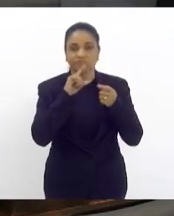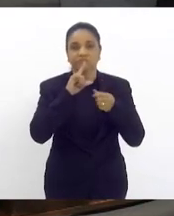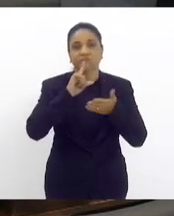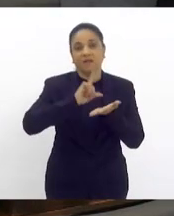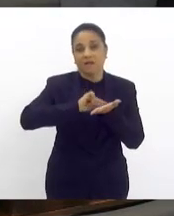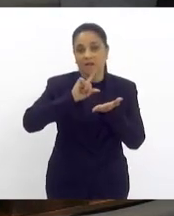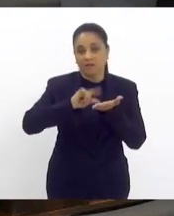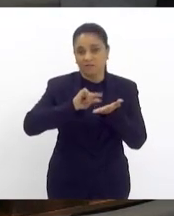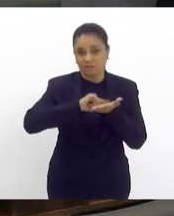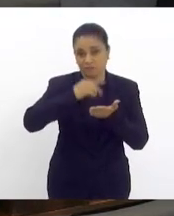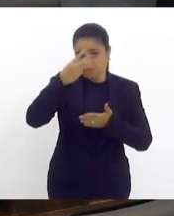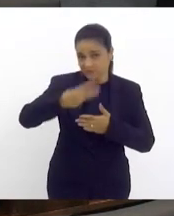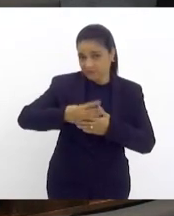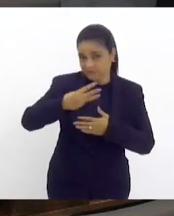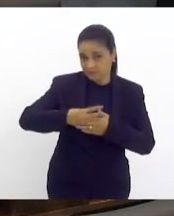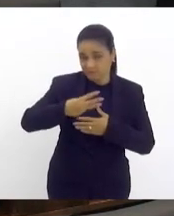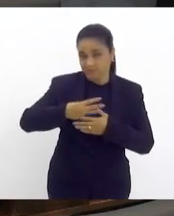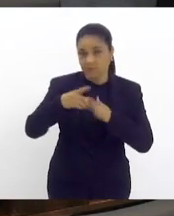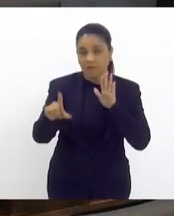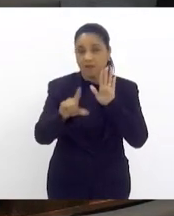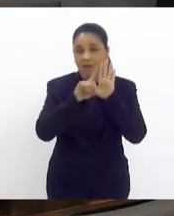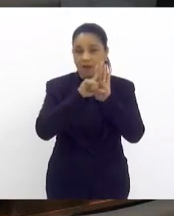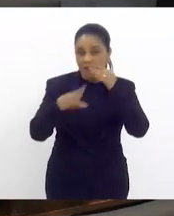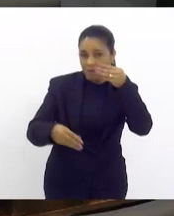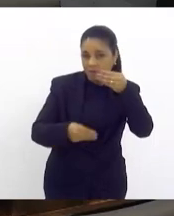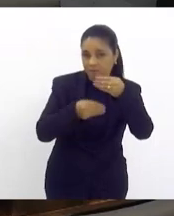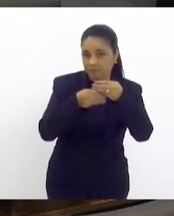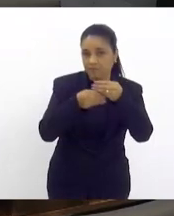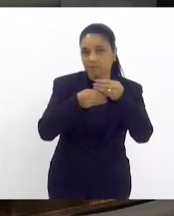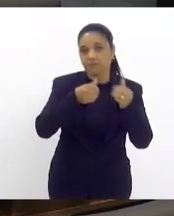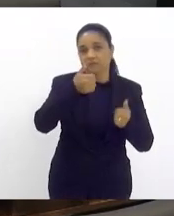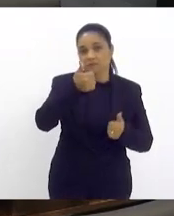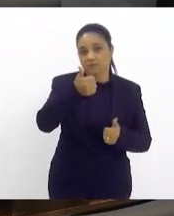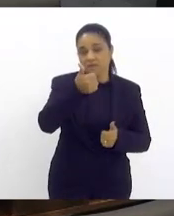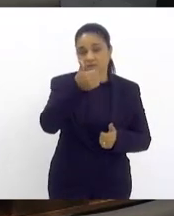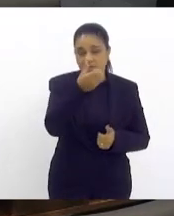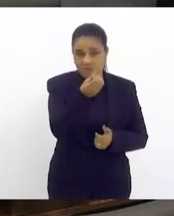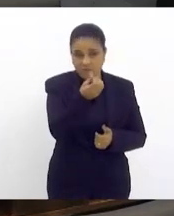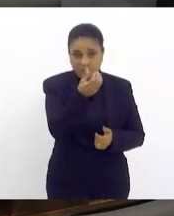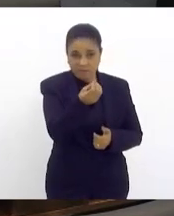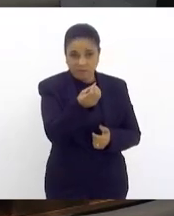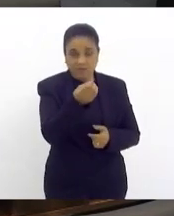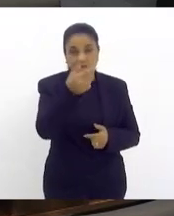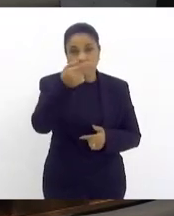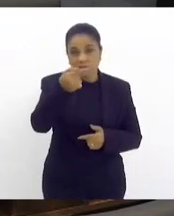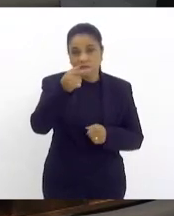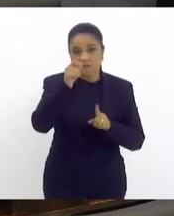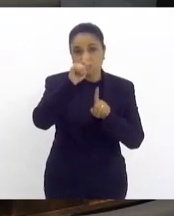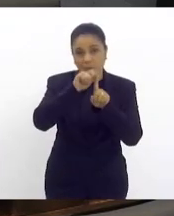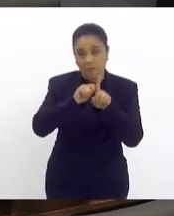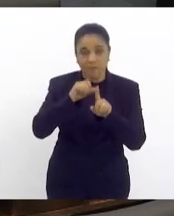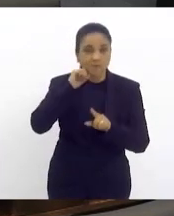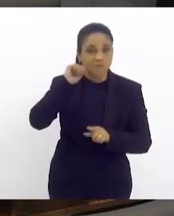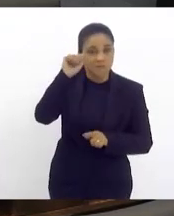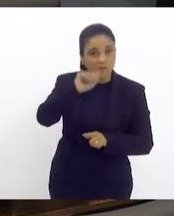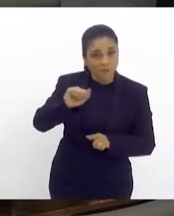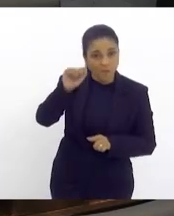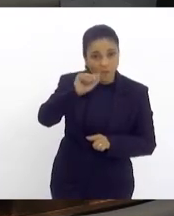3º da Lei Complementar do número 160 de 7 de agosto de 2017